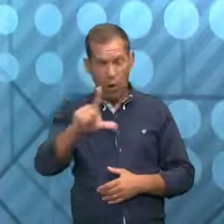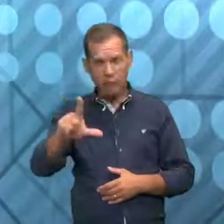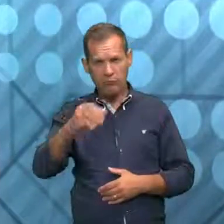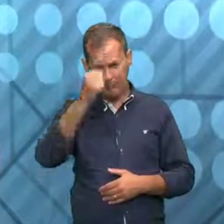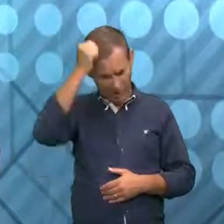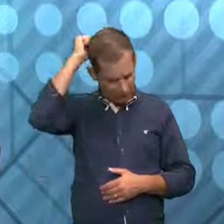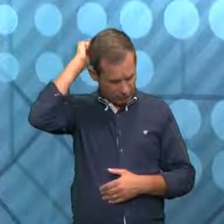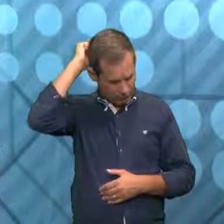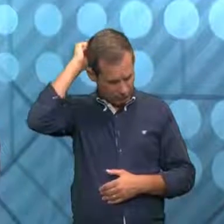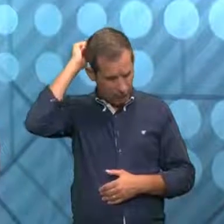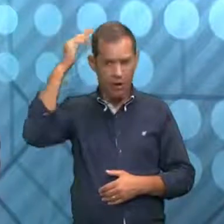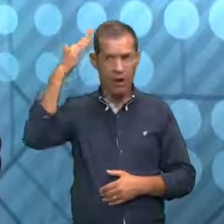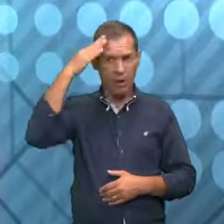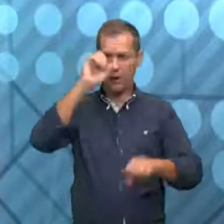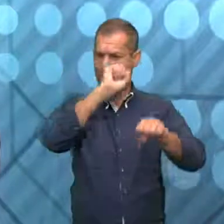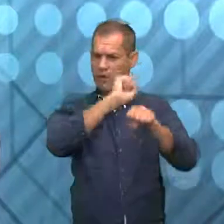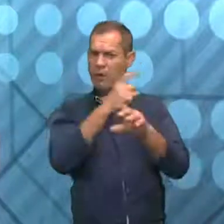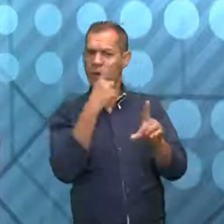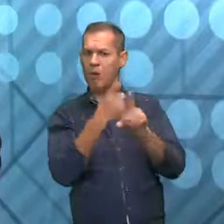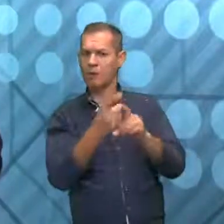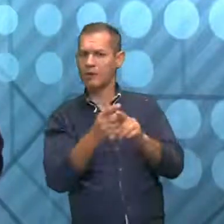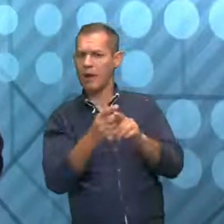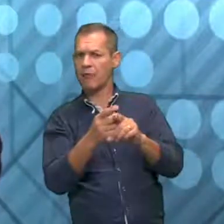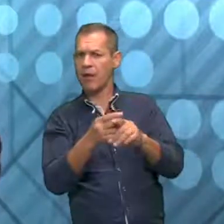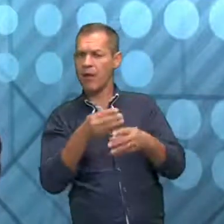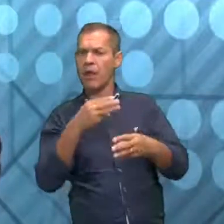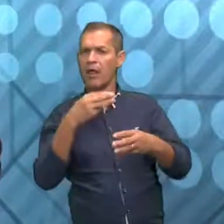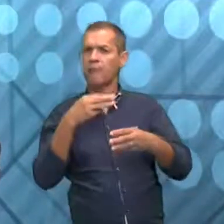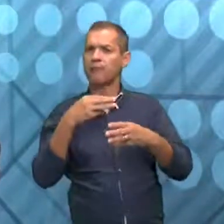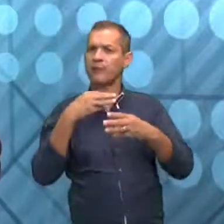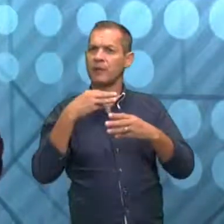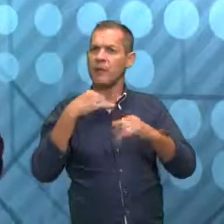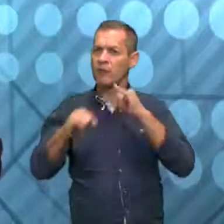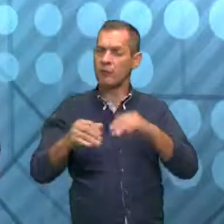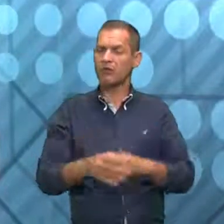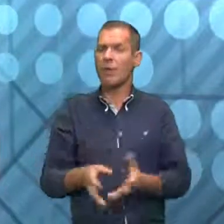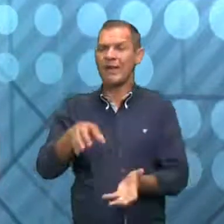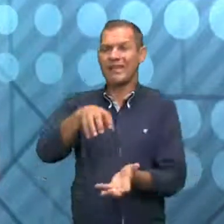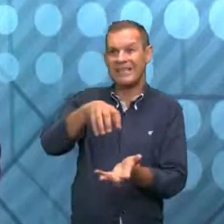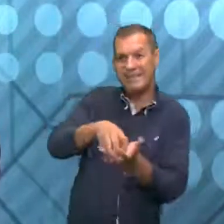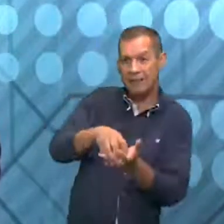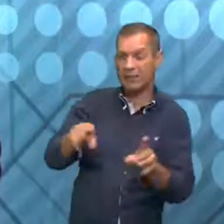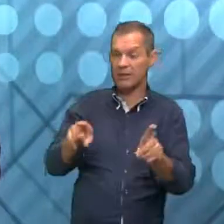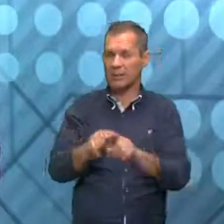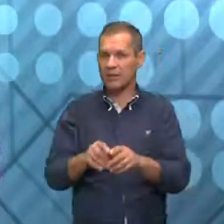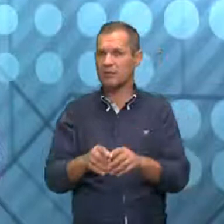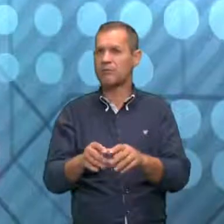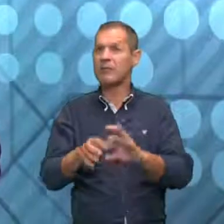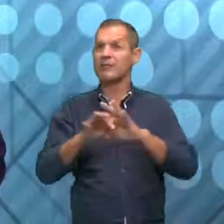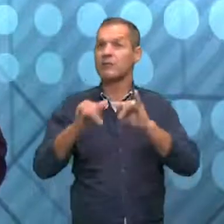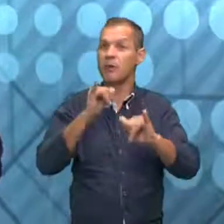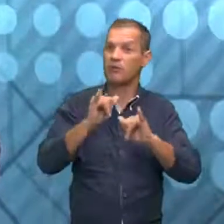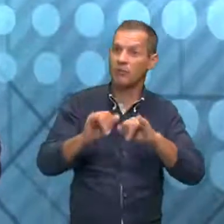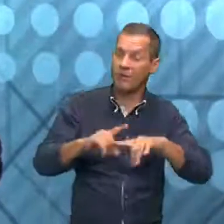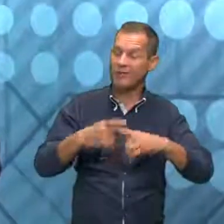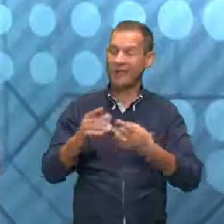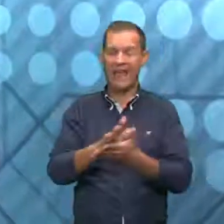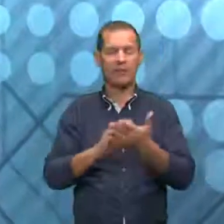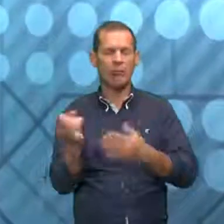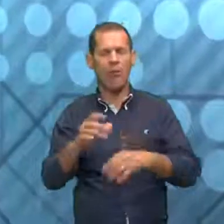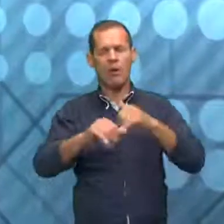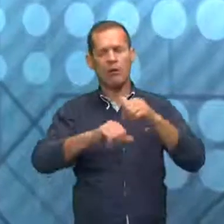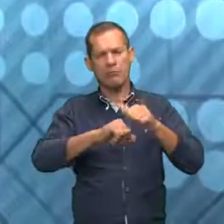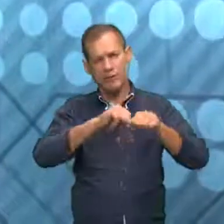encontrar a mensagem. Então, para você ver que essa técnica de criptografia, de ofuscação de sinais, não é nada nova. Lógico que elas